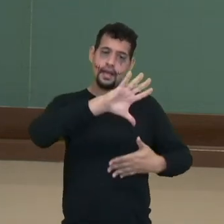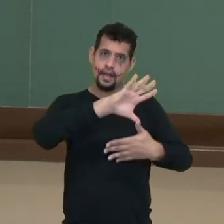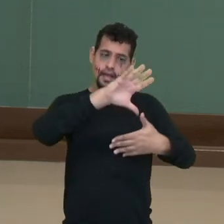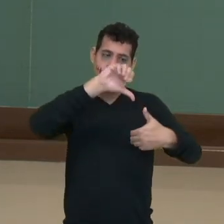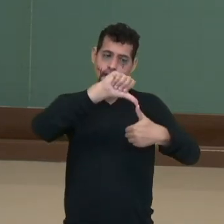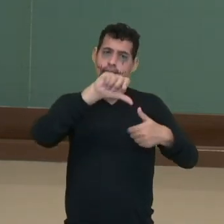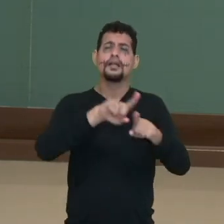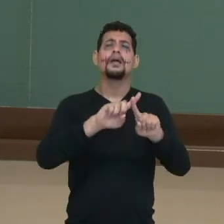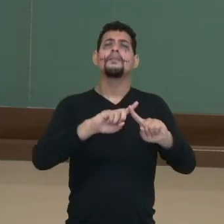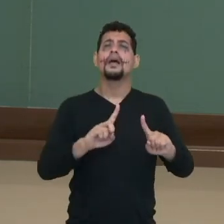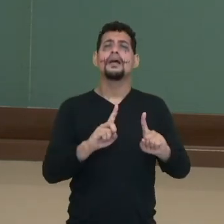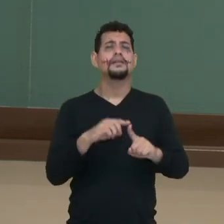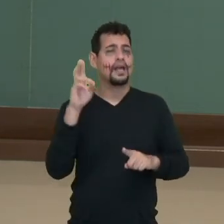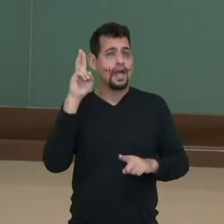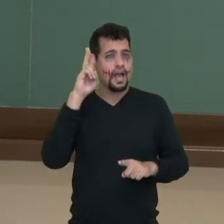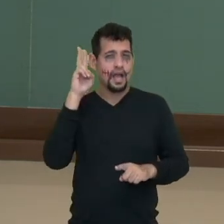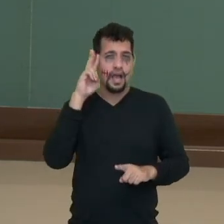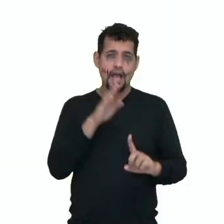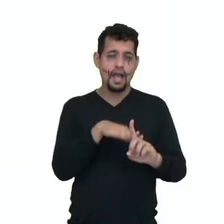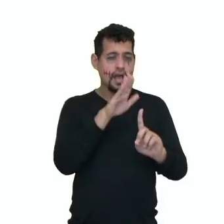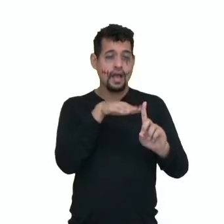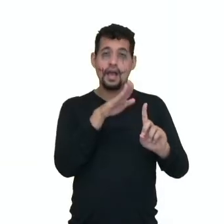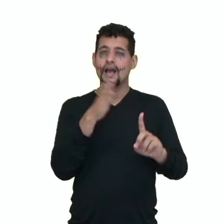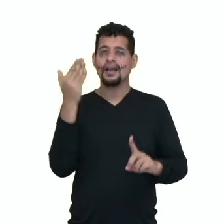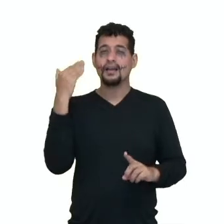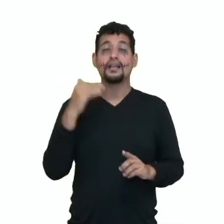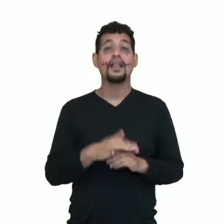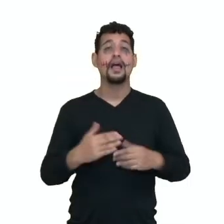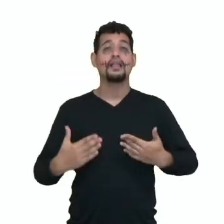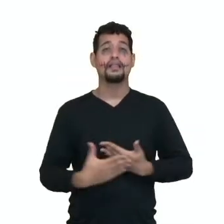en la mitología azteca,